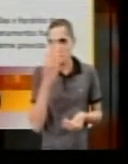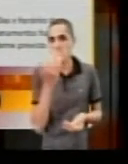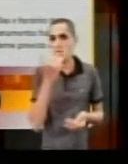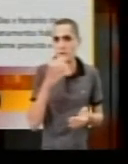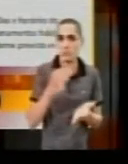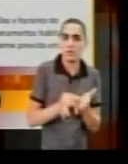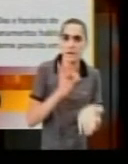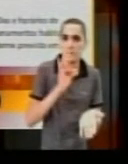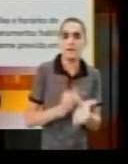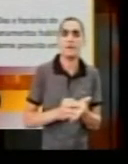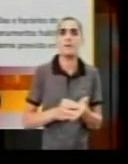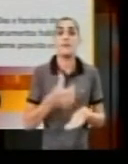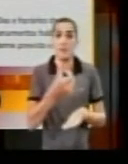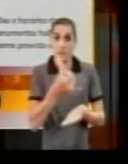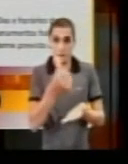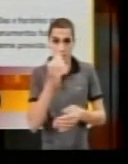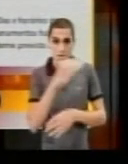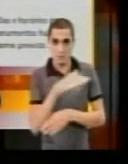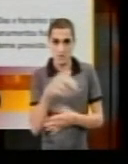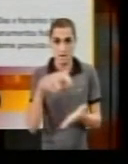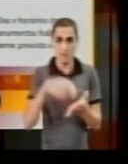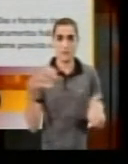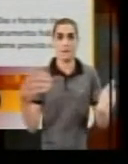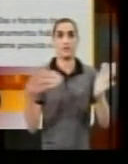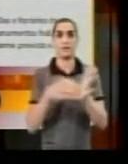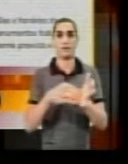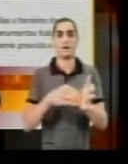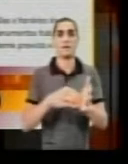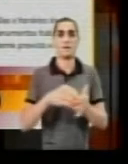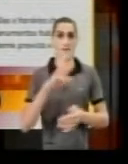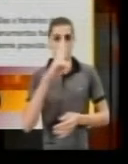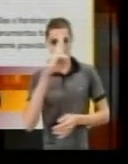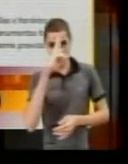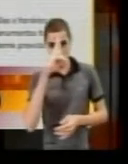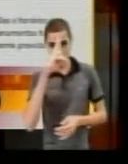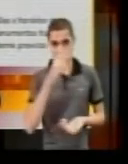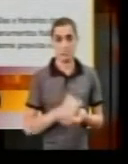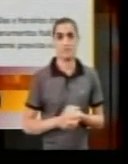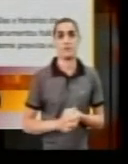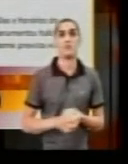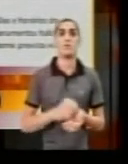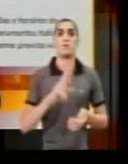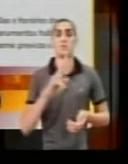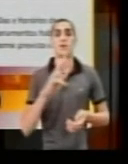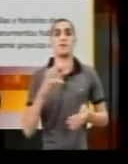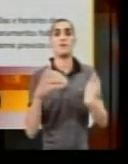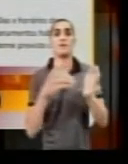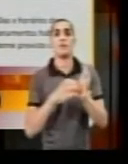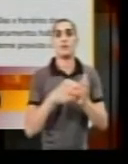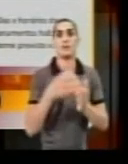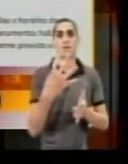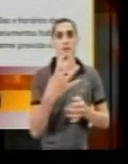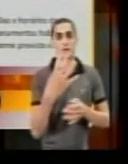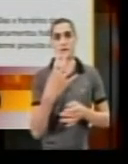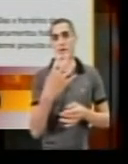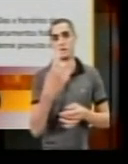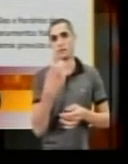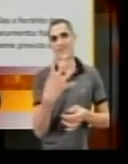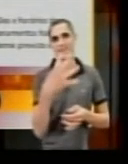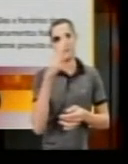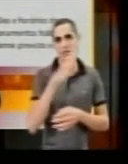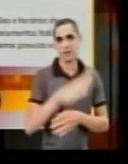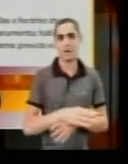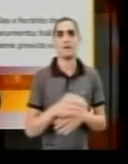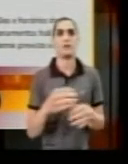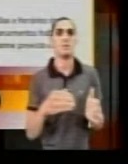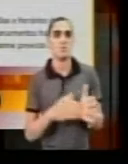da manhã, do meio-dia às 14 e das 19 às 21h30. Os